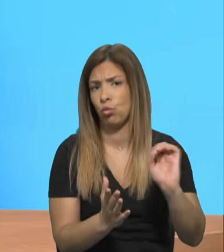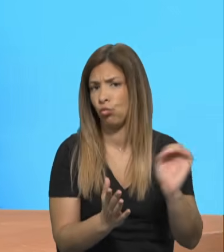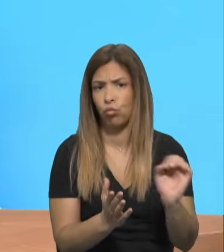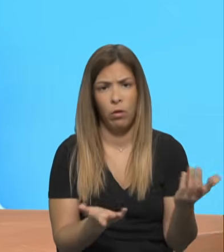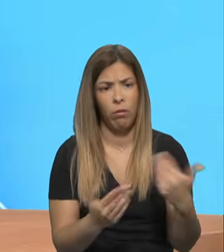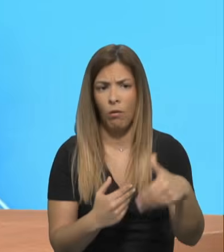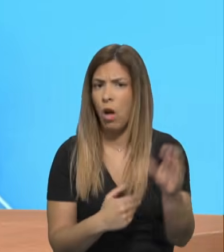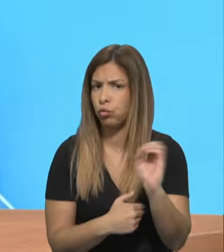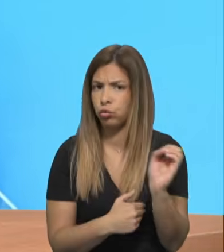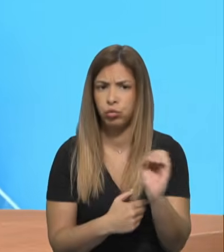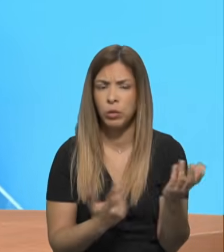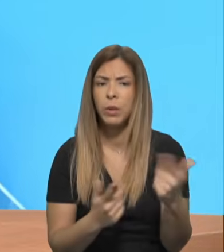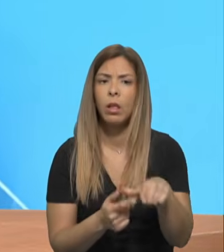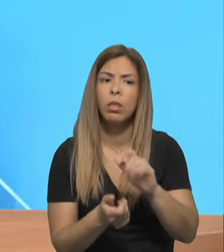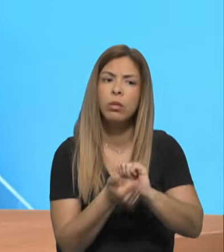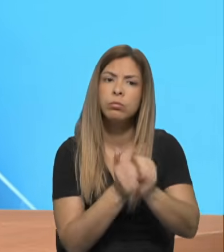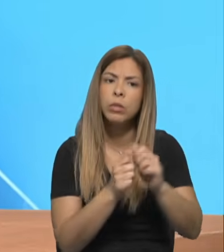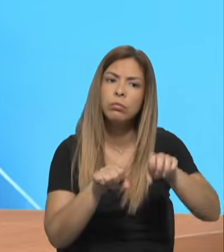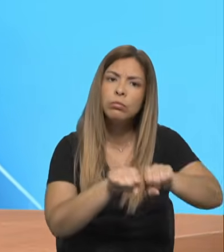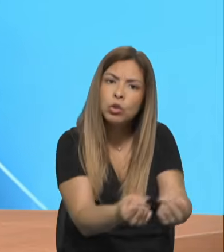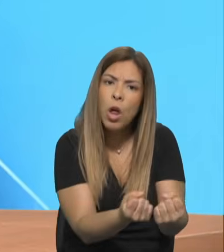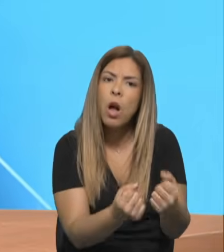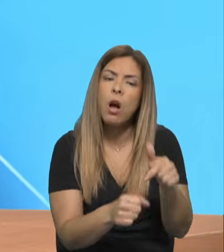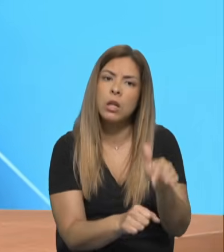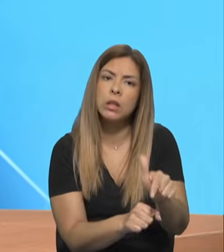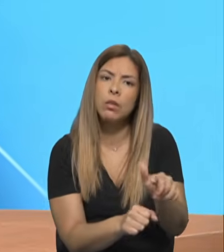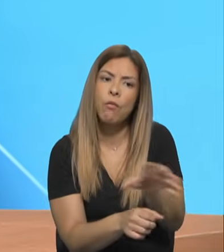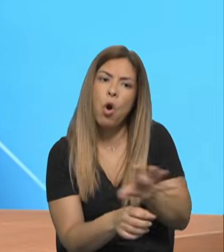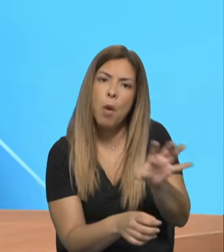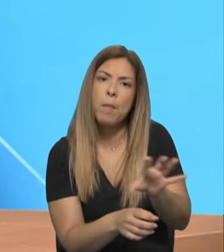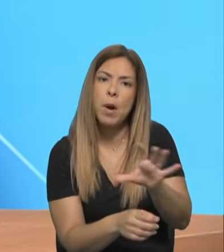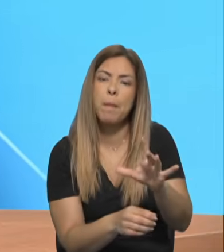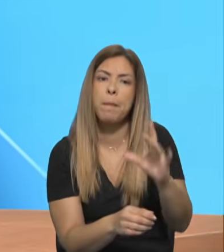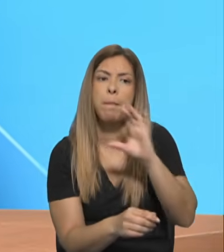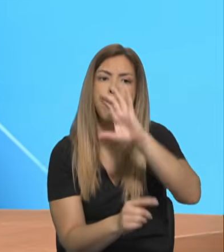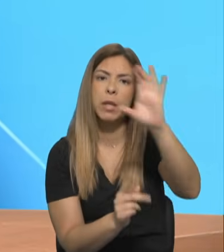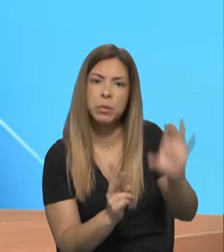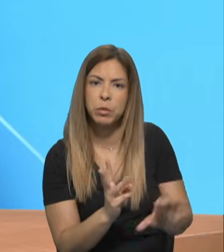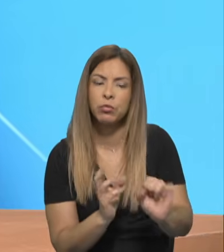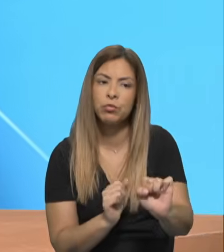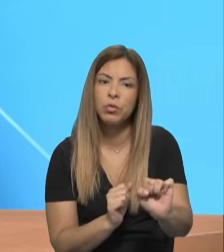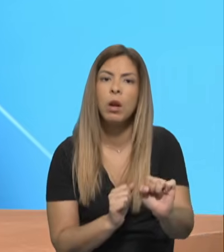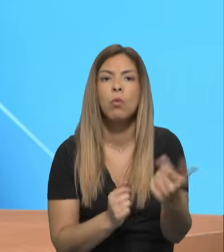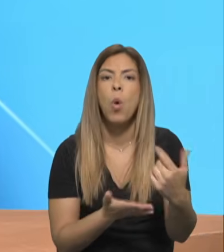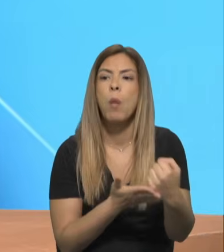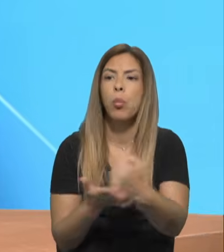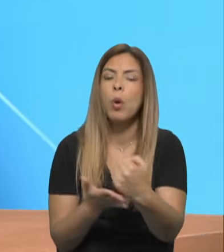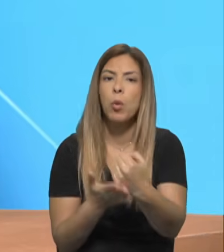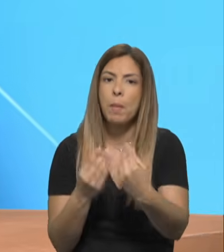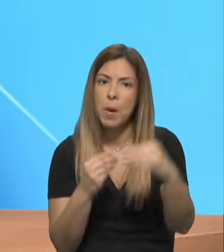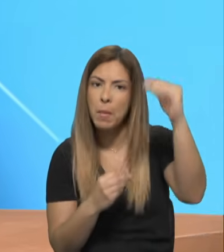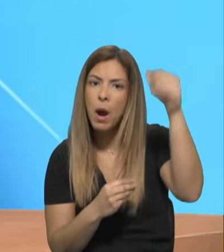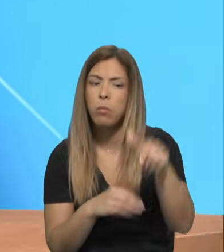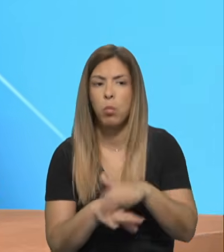uma potência que destrói que destrói o seu país, nem vão ter mais apoios por causa disso. Pelo